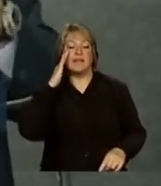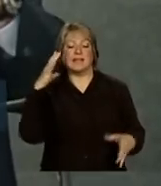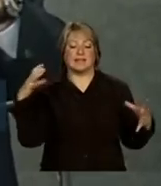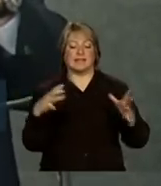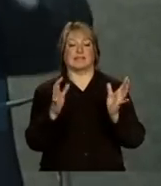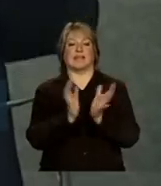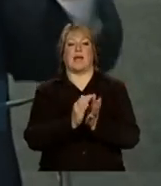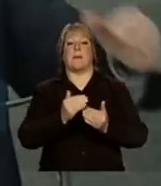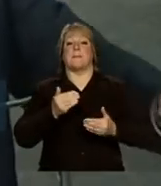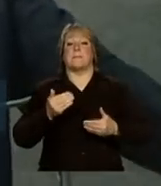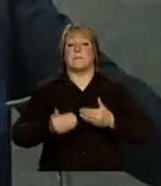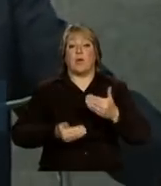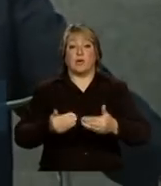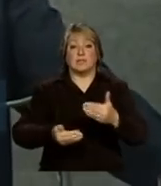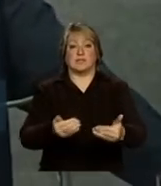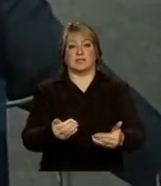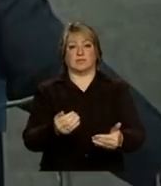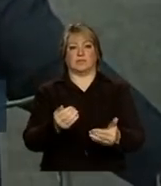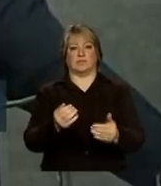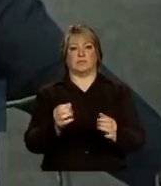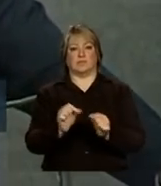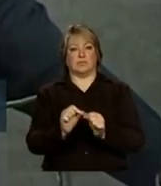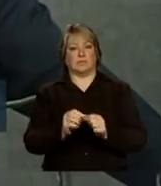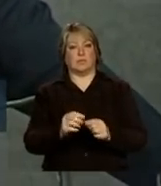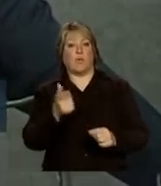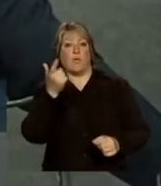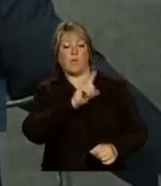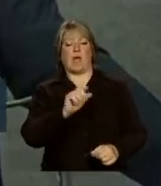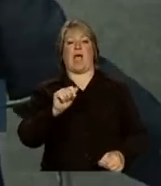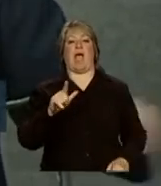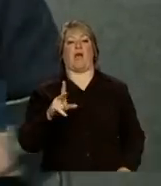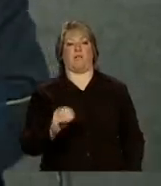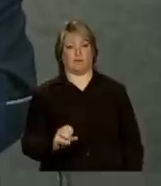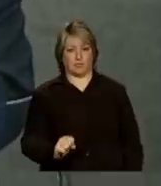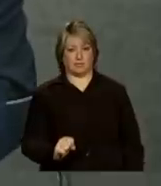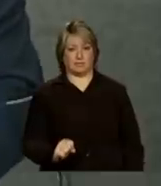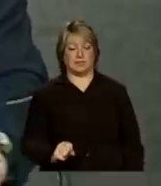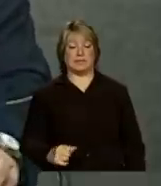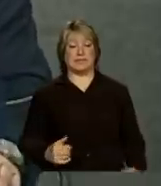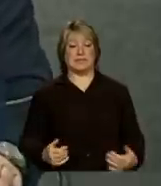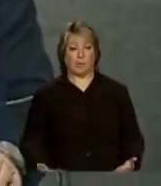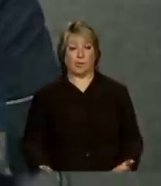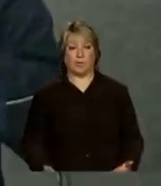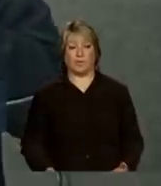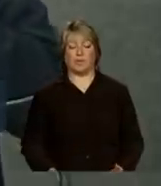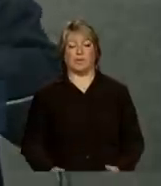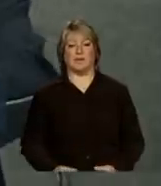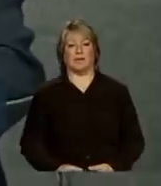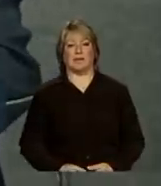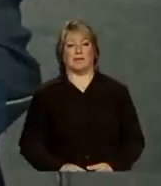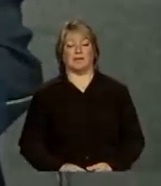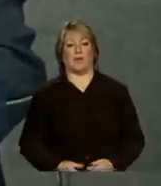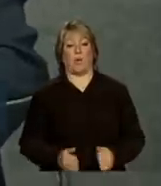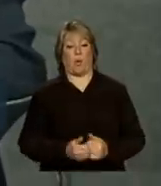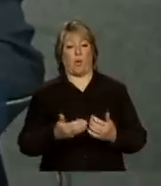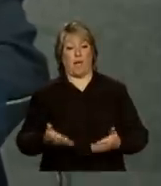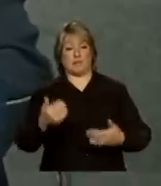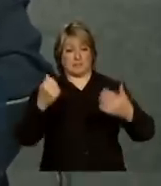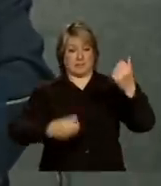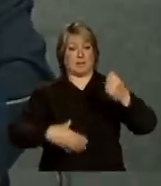processo né construtivo de atingir objetivos então eu eu eu com com essa